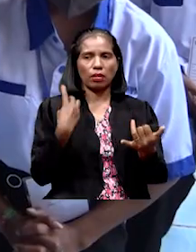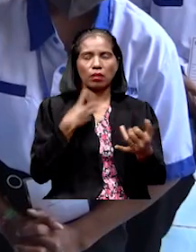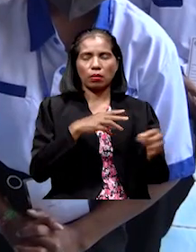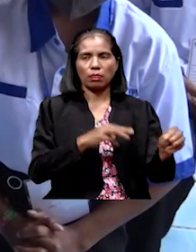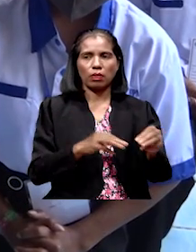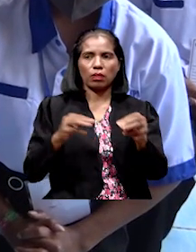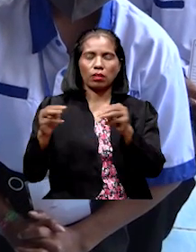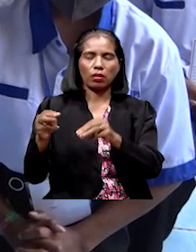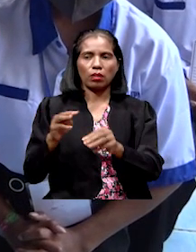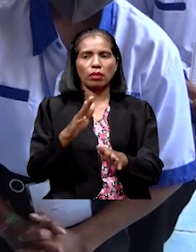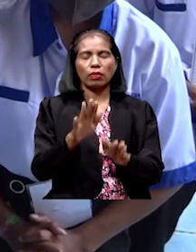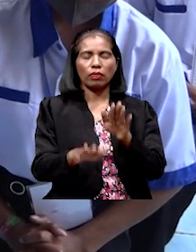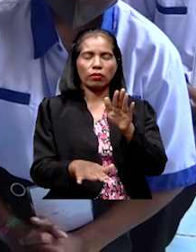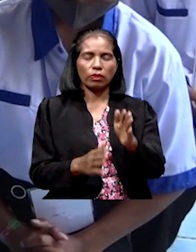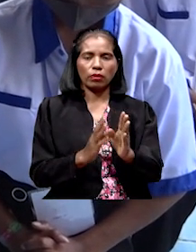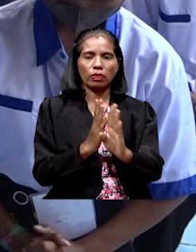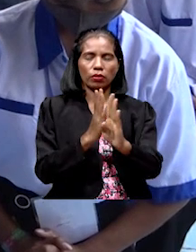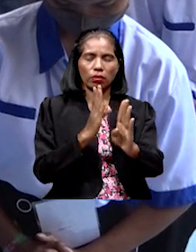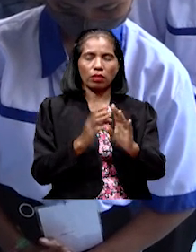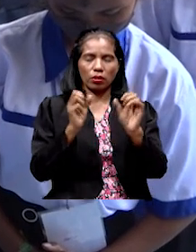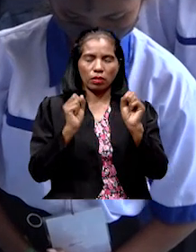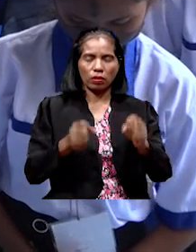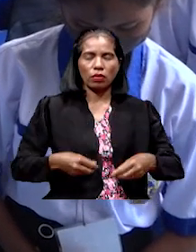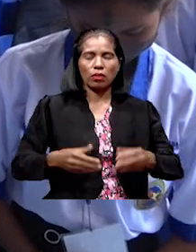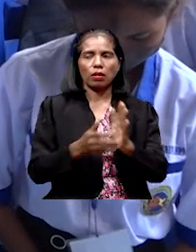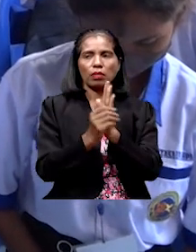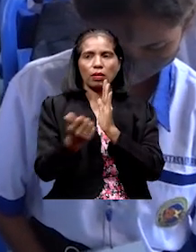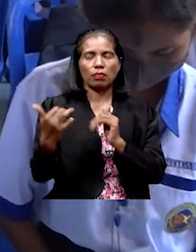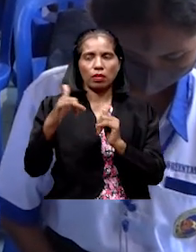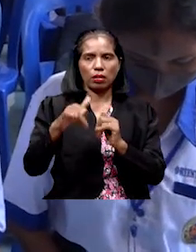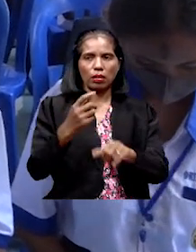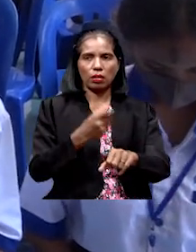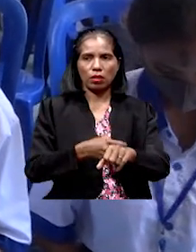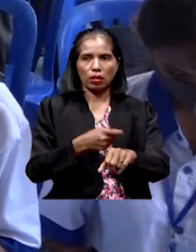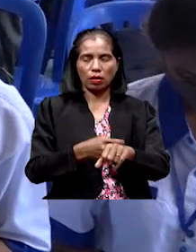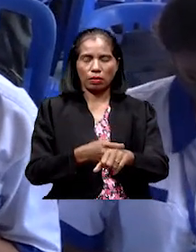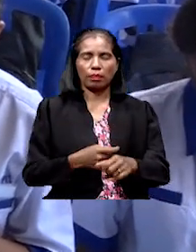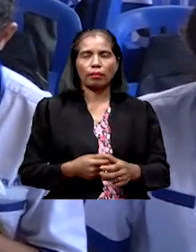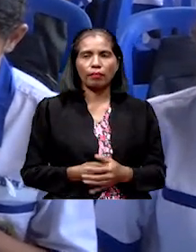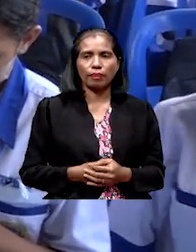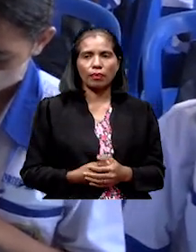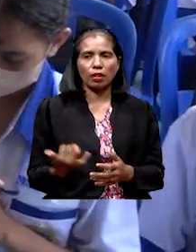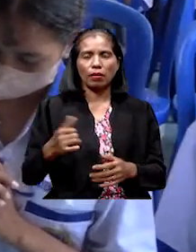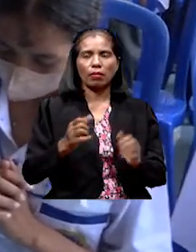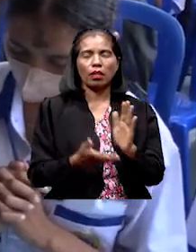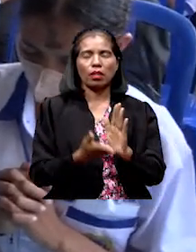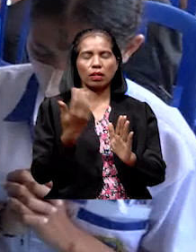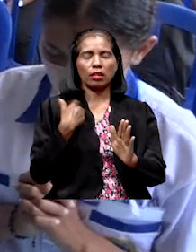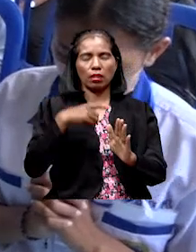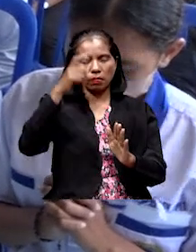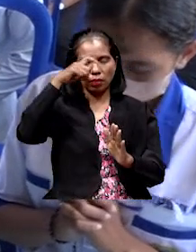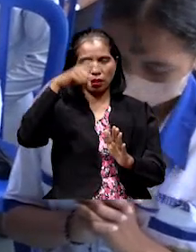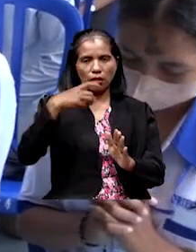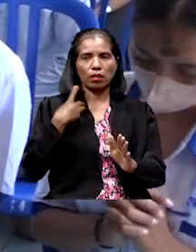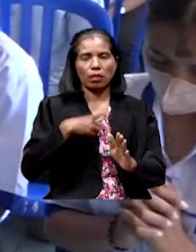nini forma né para tu capacidade building, pouco capacitação basira e durante o tempo orientação né. Para sira bela assassin de capacidade, sira